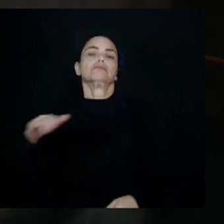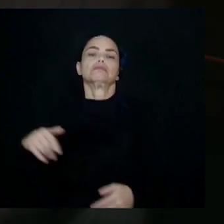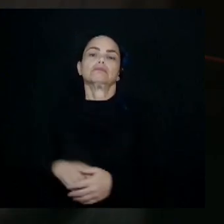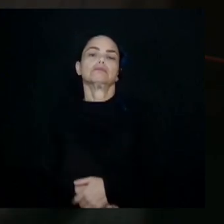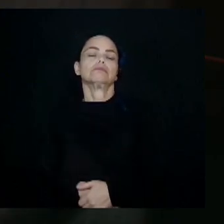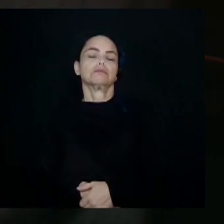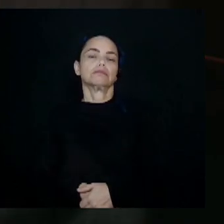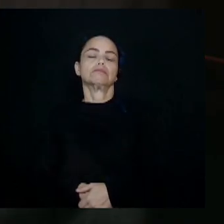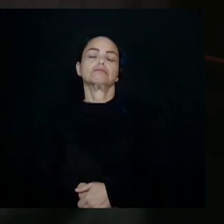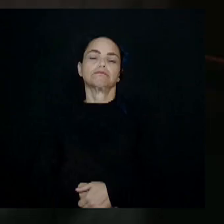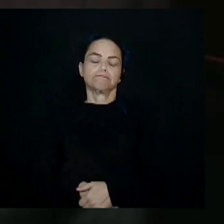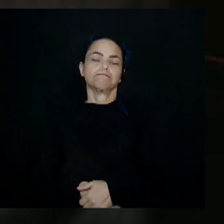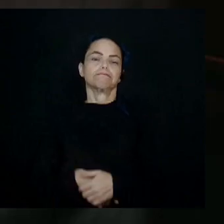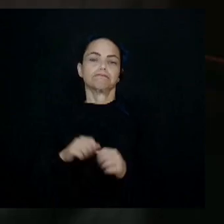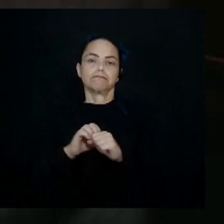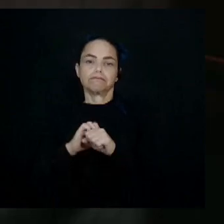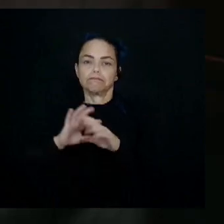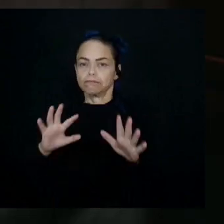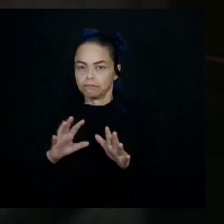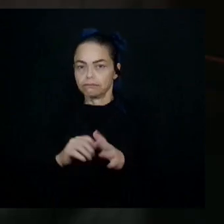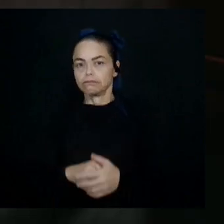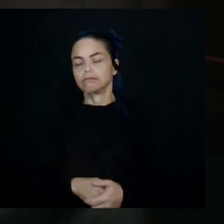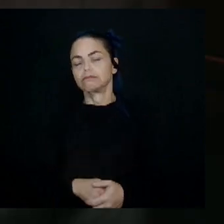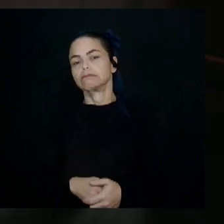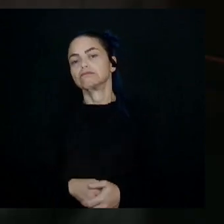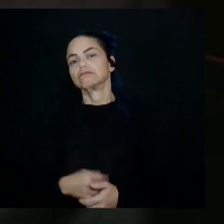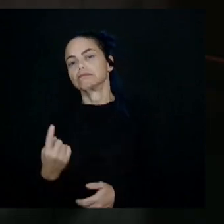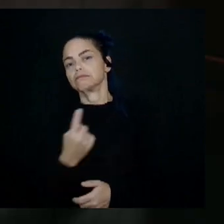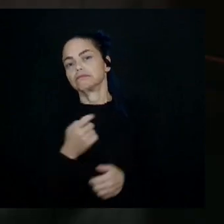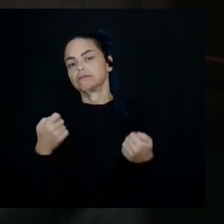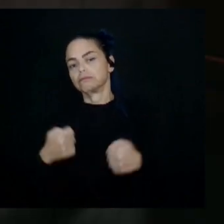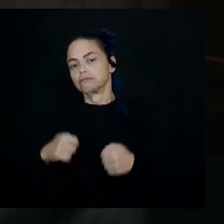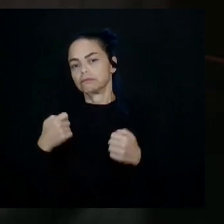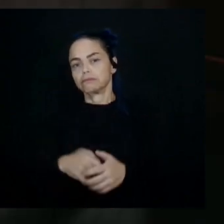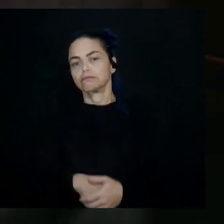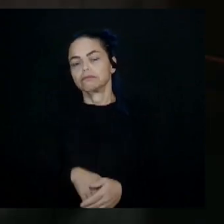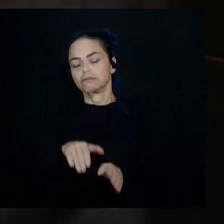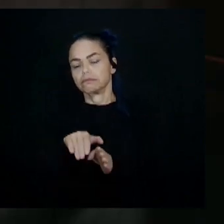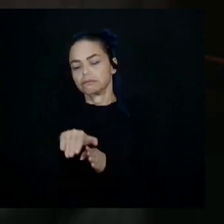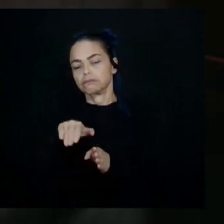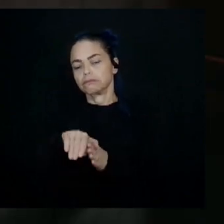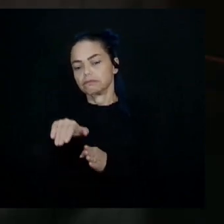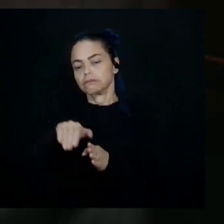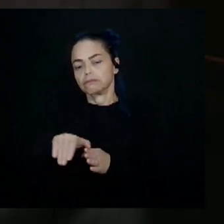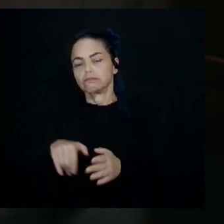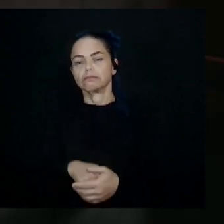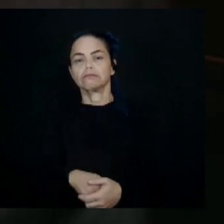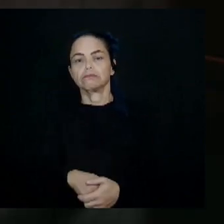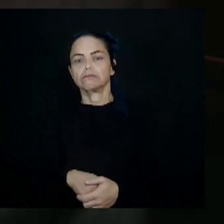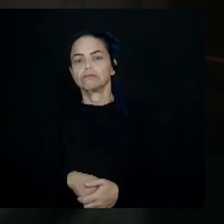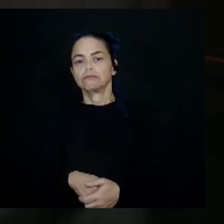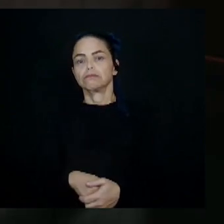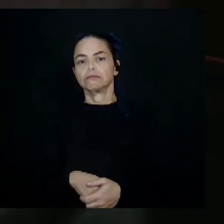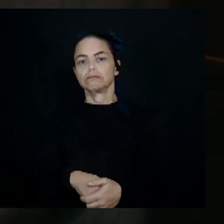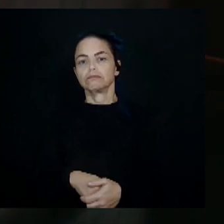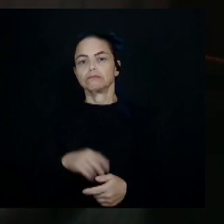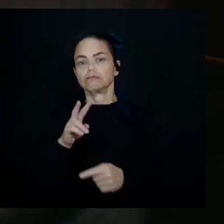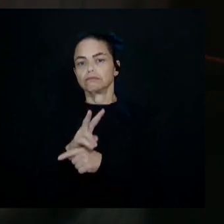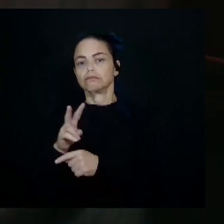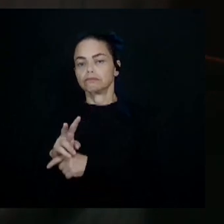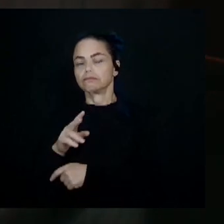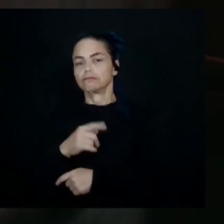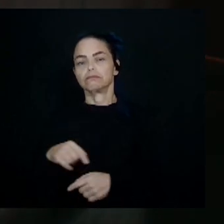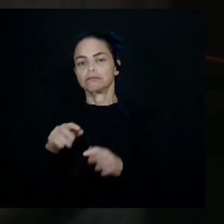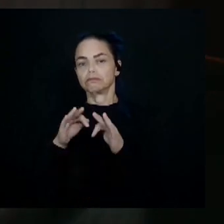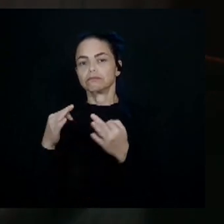mais claro ainda de que a gente precisa de orientação para o cuidado com a nossa família, e